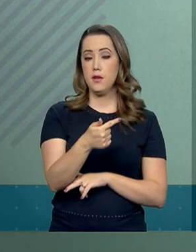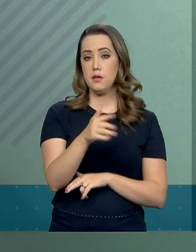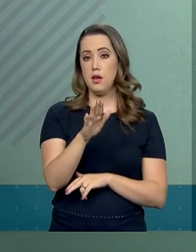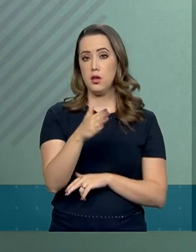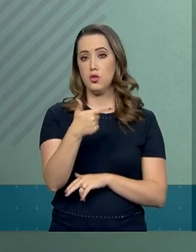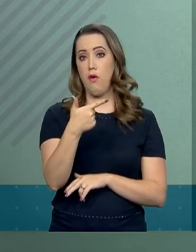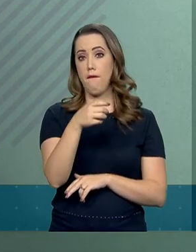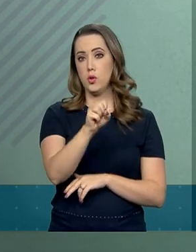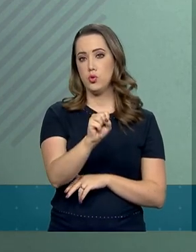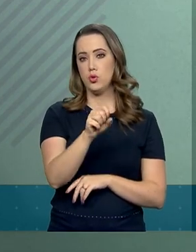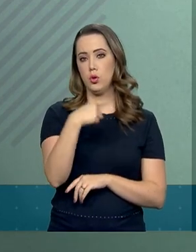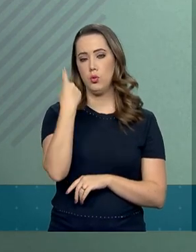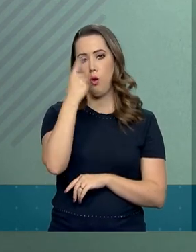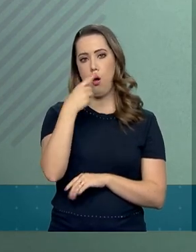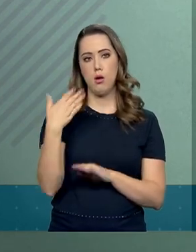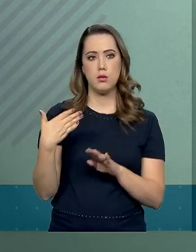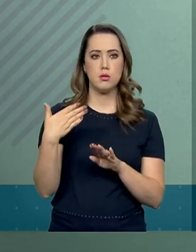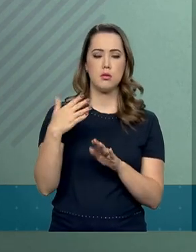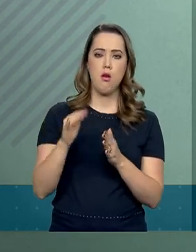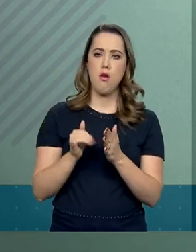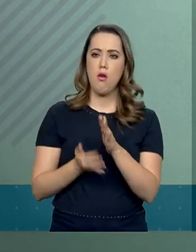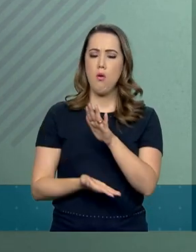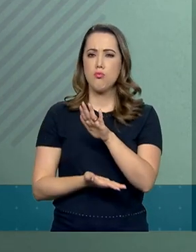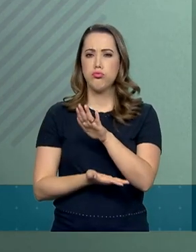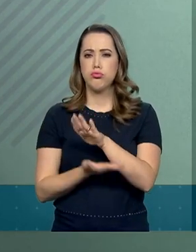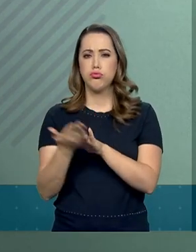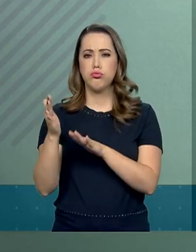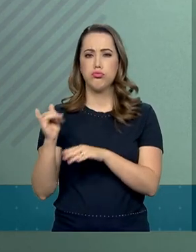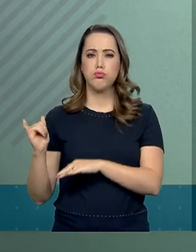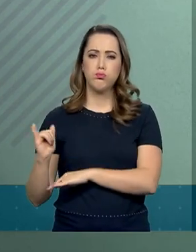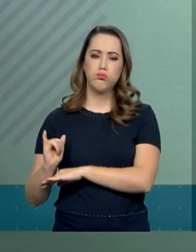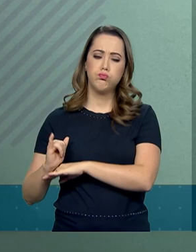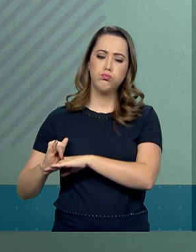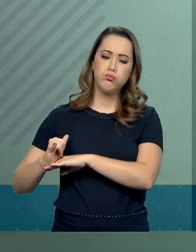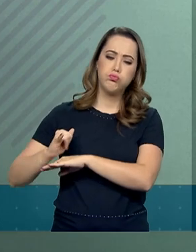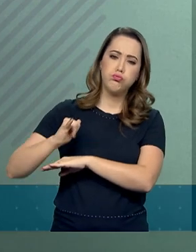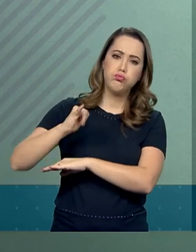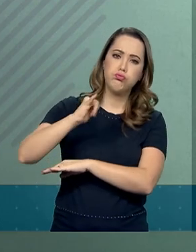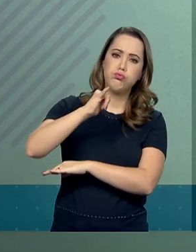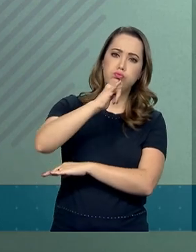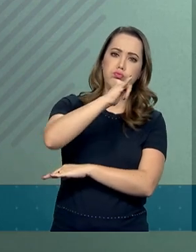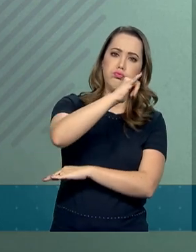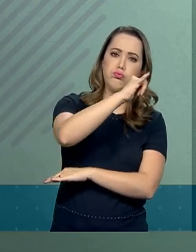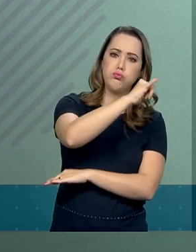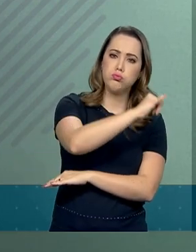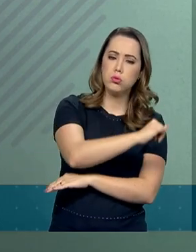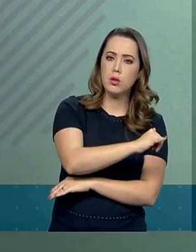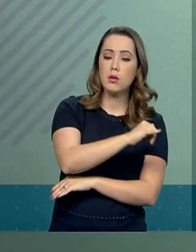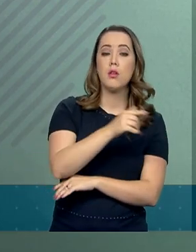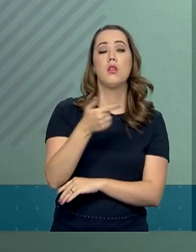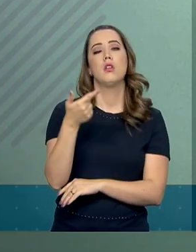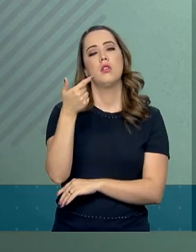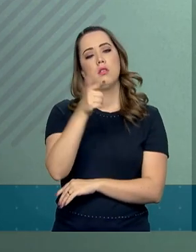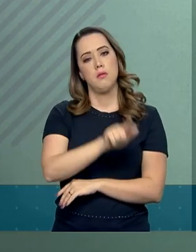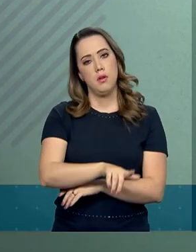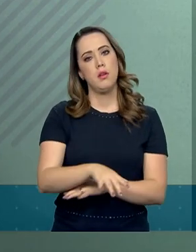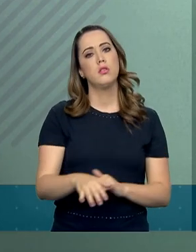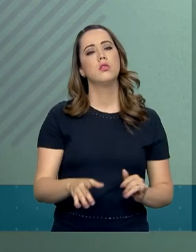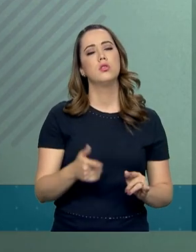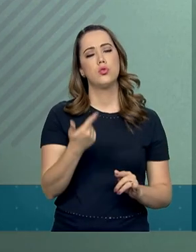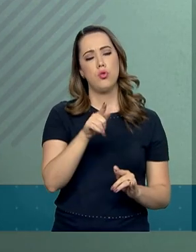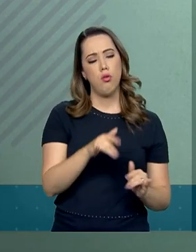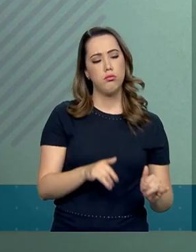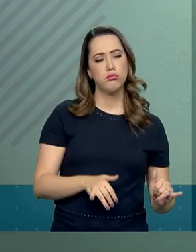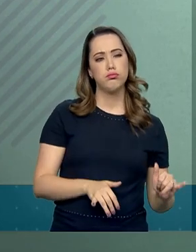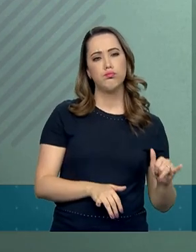28 horas na ida o estado de cerca de dois dias com retorno igualmente de 27 e 28 horas